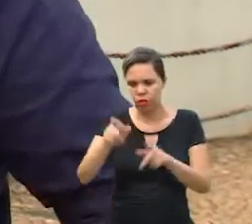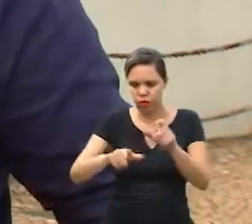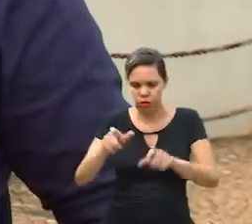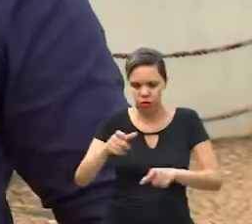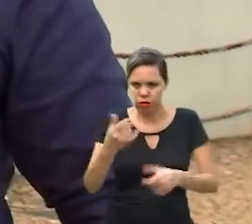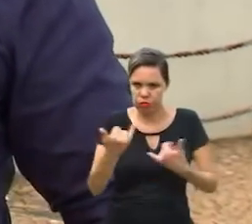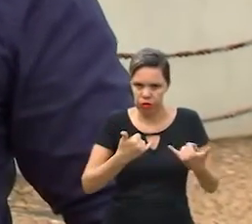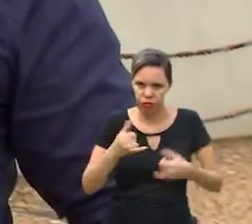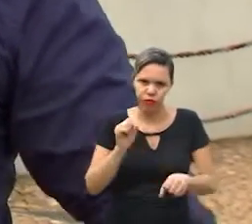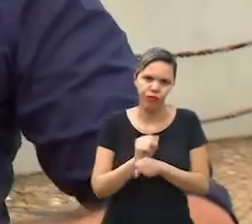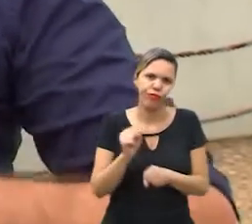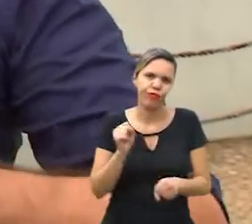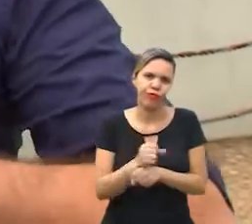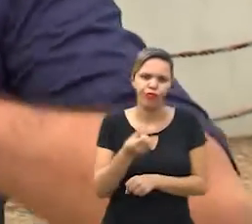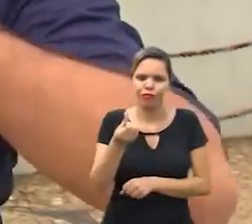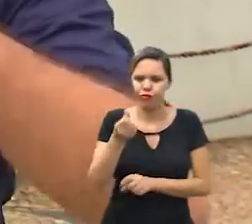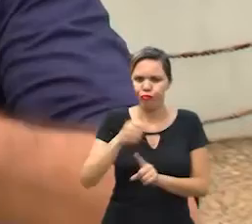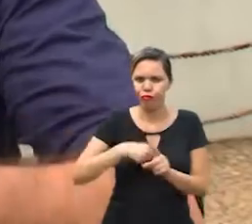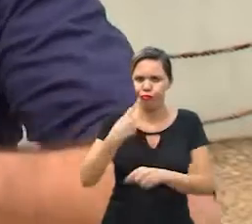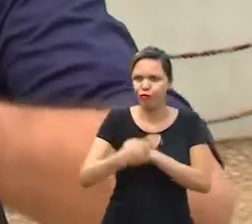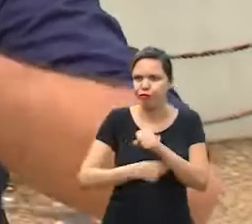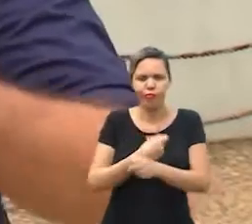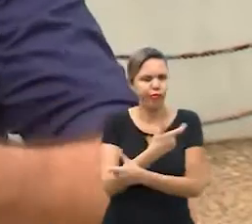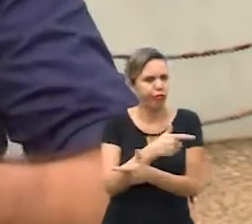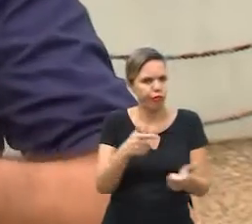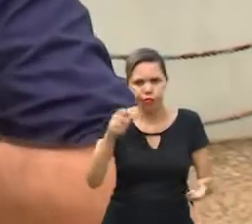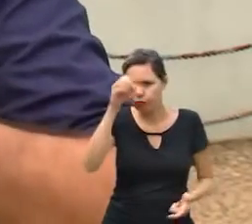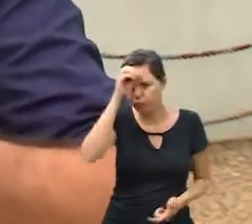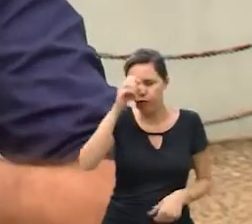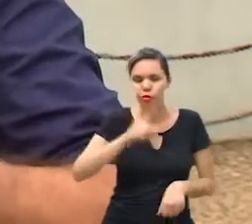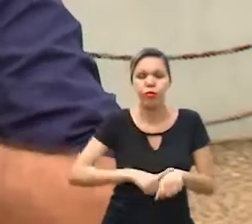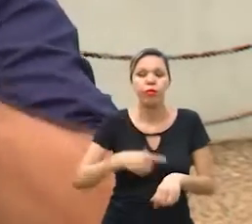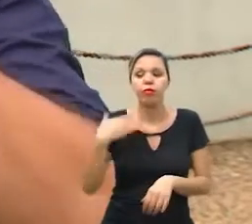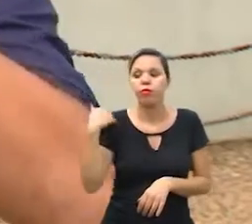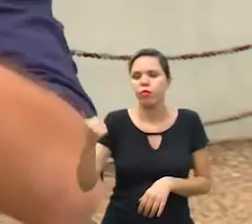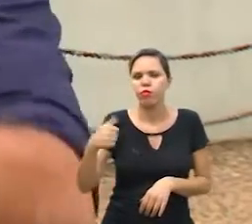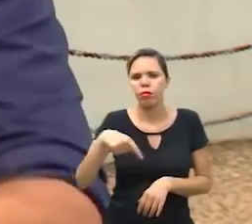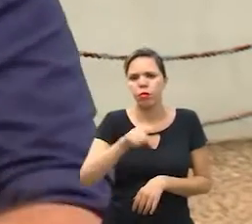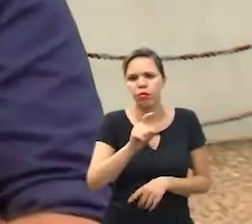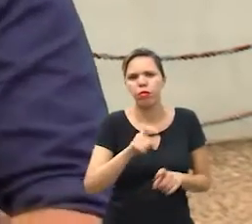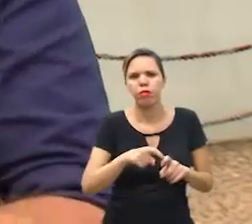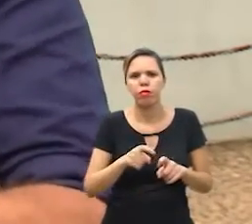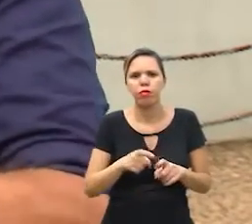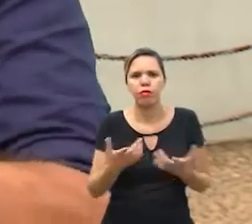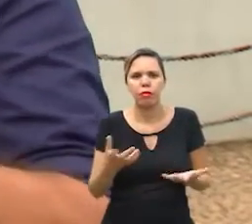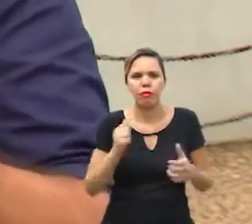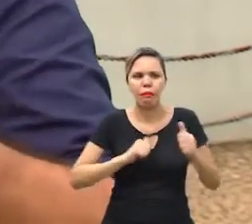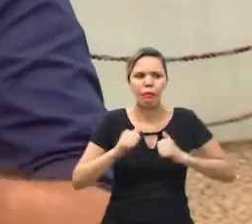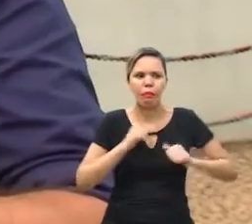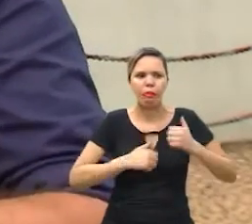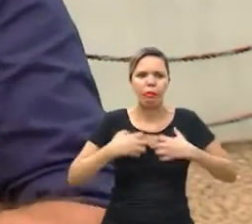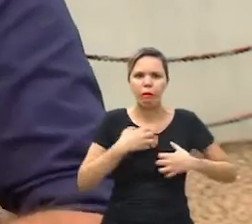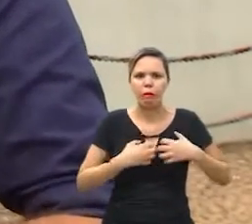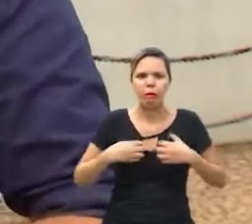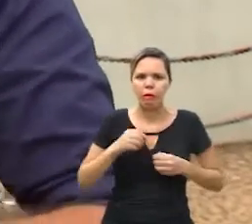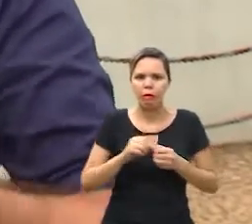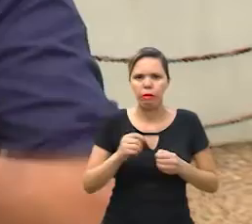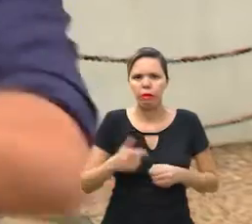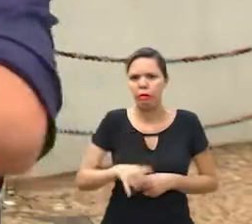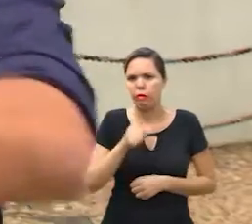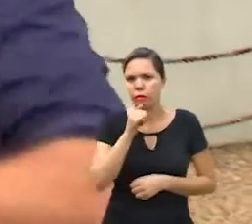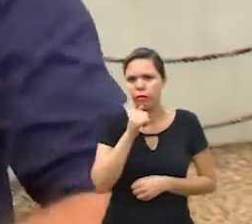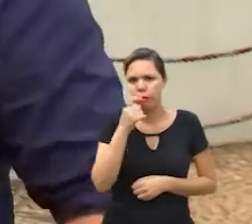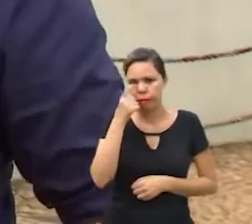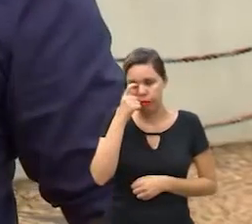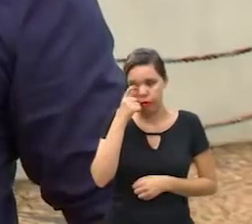vários munícipes de esperarem por 6 meses, 1 ano e não saber a hora de ser chamado. Aí ela fica desesperada, ter que